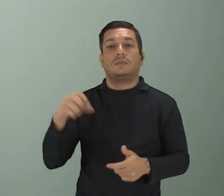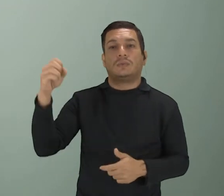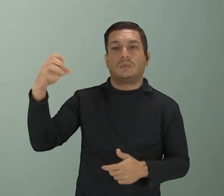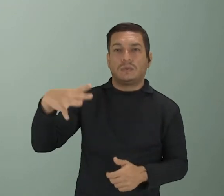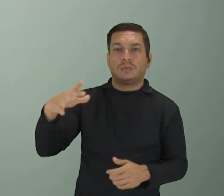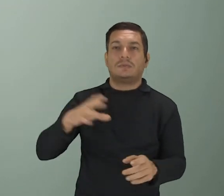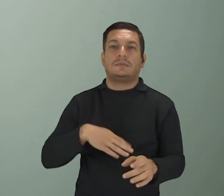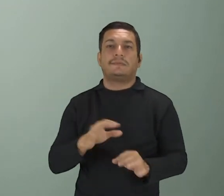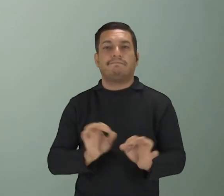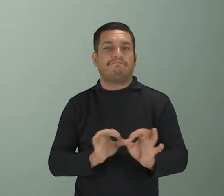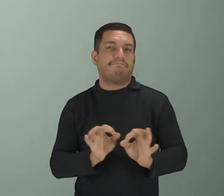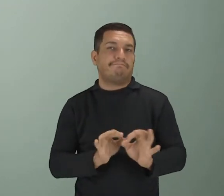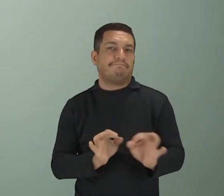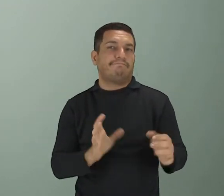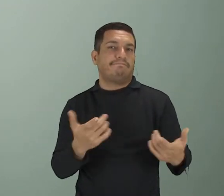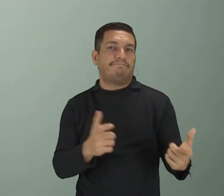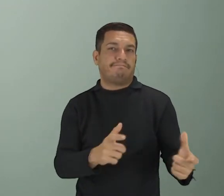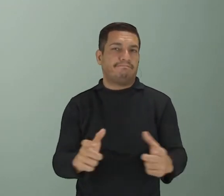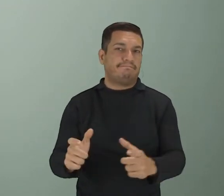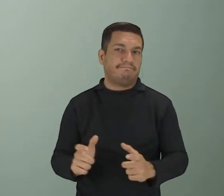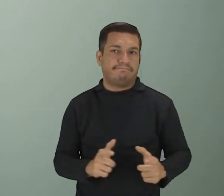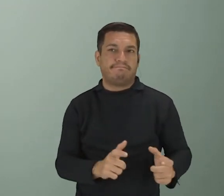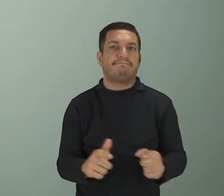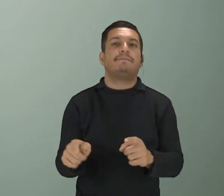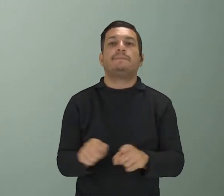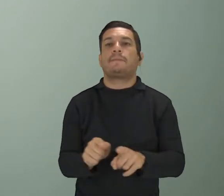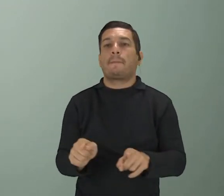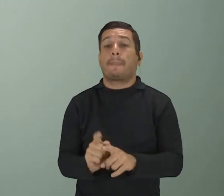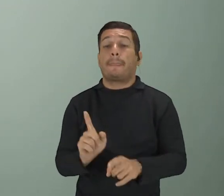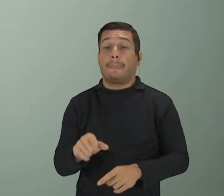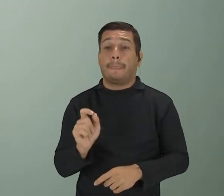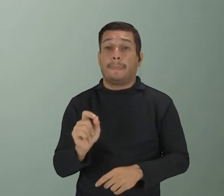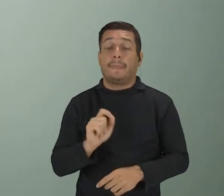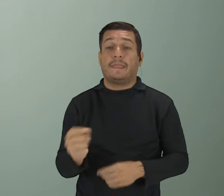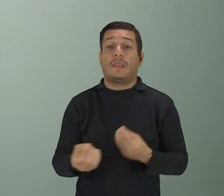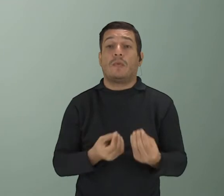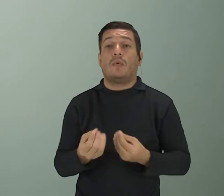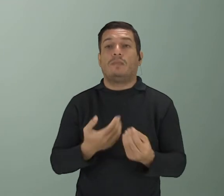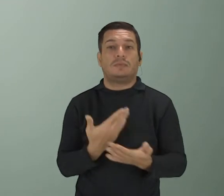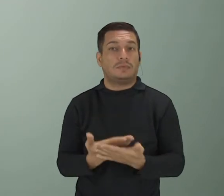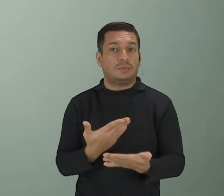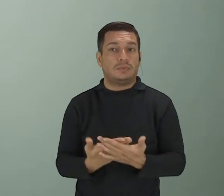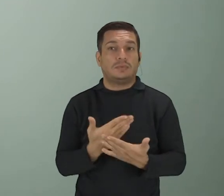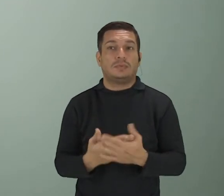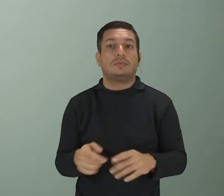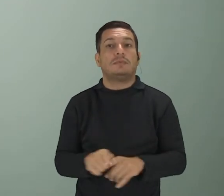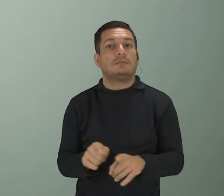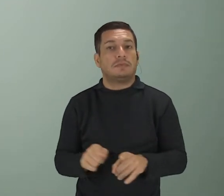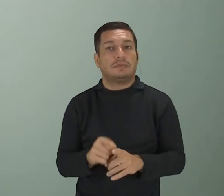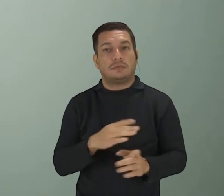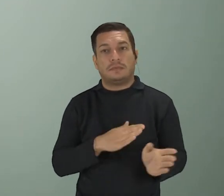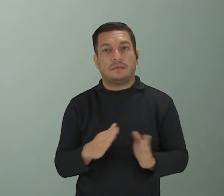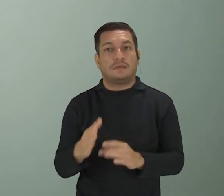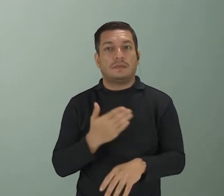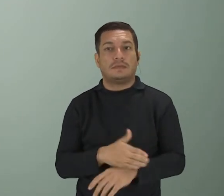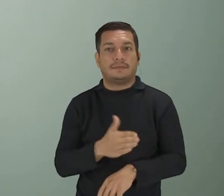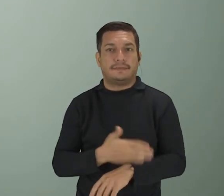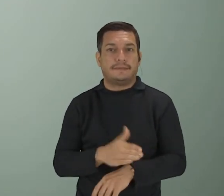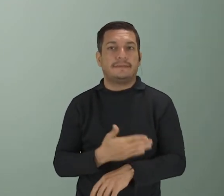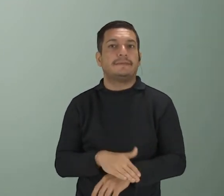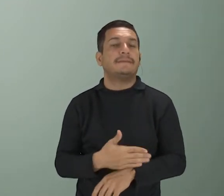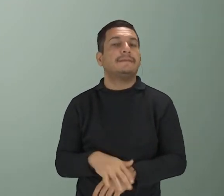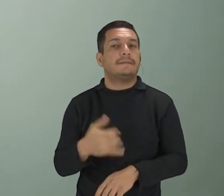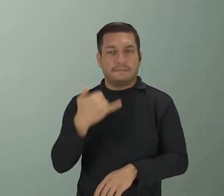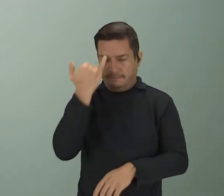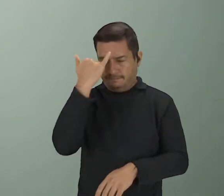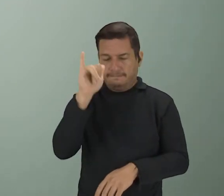estar concentrado, qual o local, qual ali. E isso, gente, é através de muitos estudos e acompanhando os ensaios, tá bom?